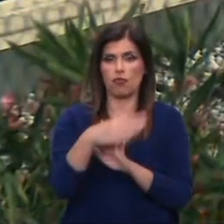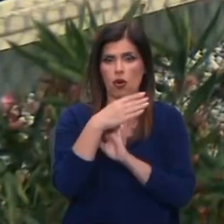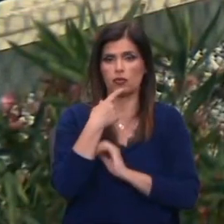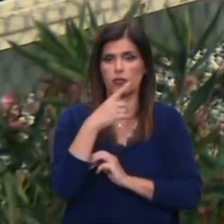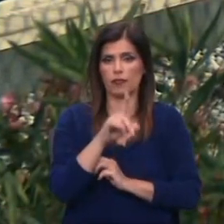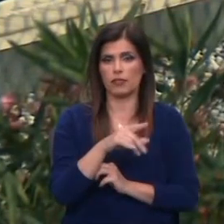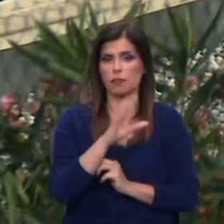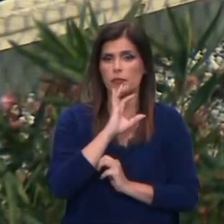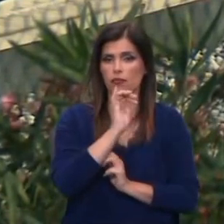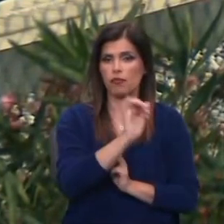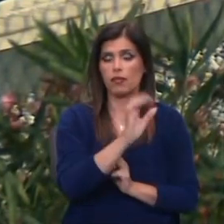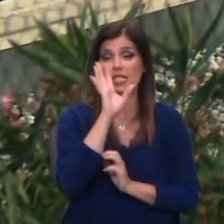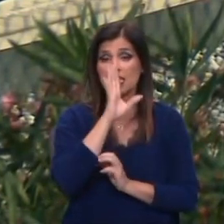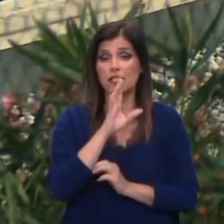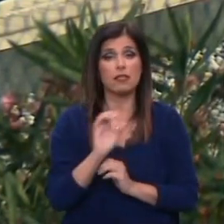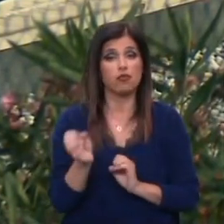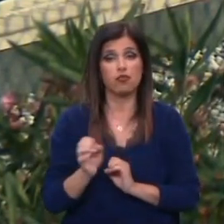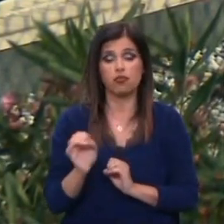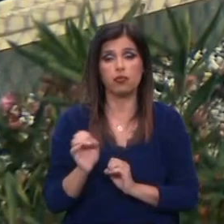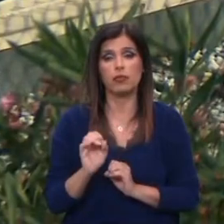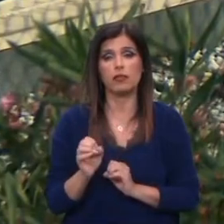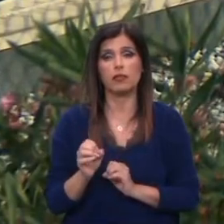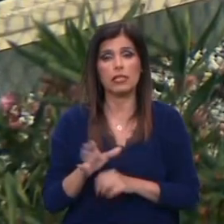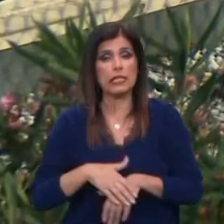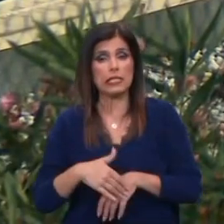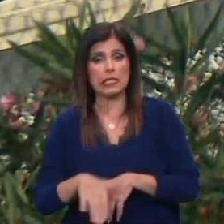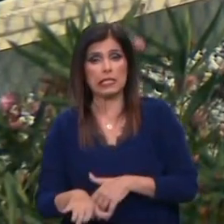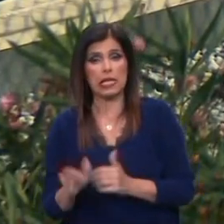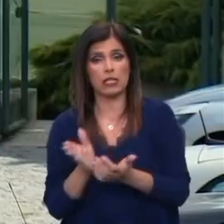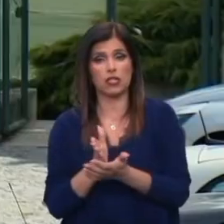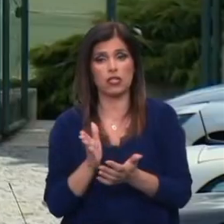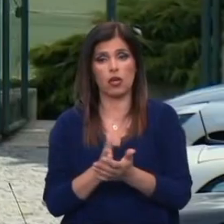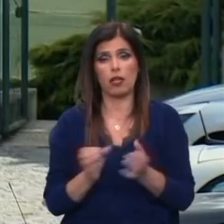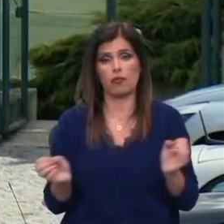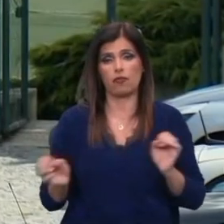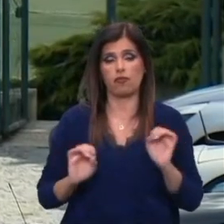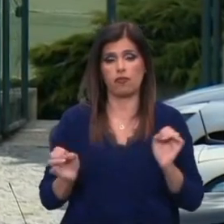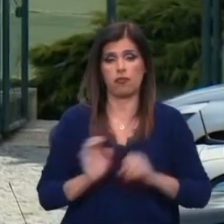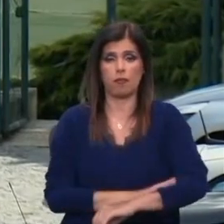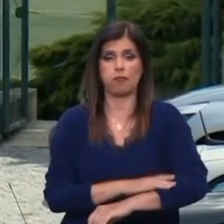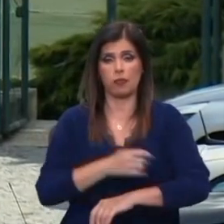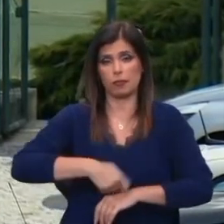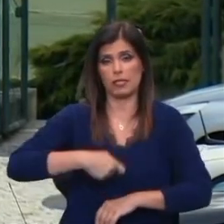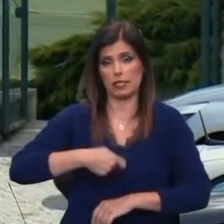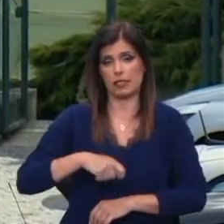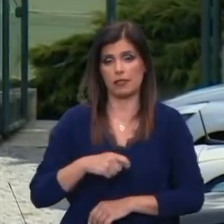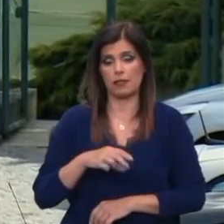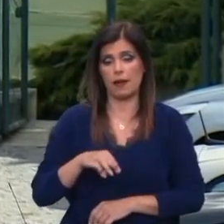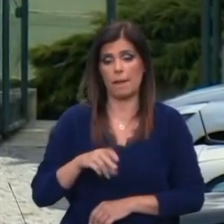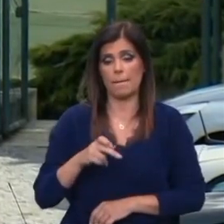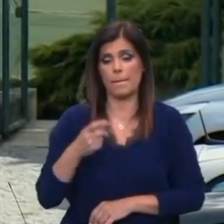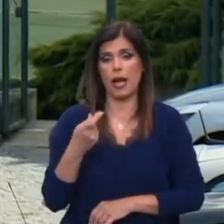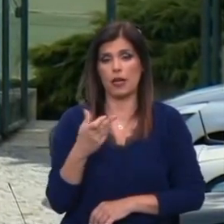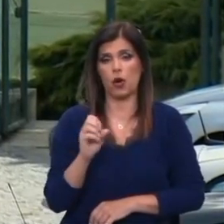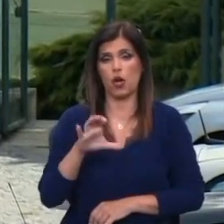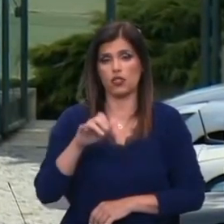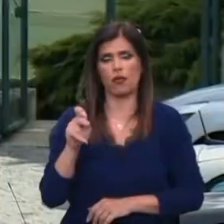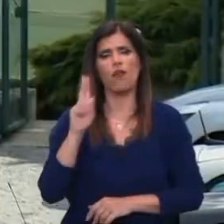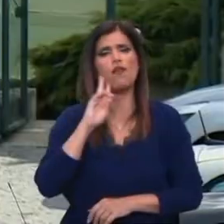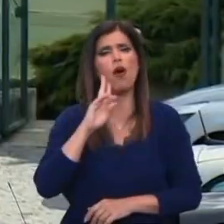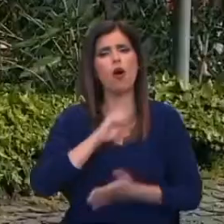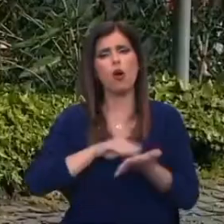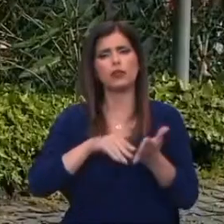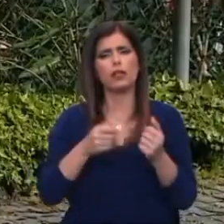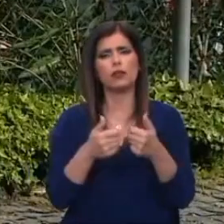origem. Caso contrário, ninguém saía da academia presidida por Mário Costa. O valor dos contratos não era igual